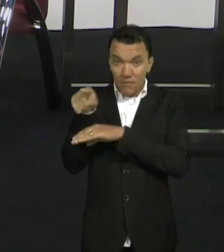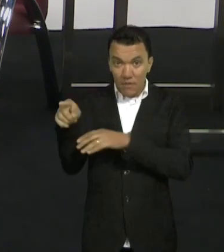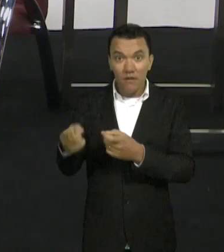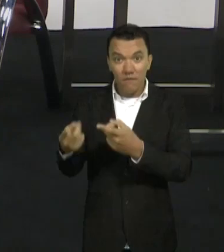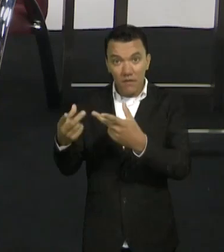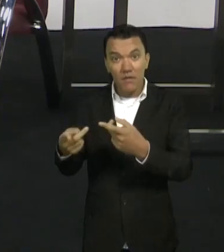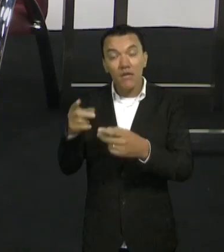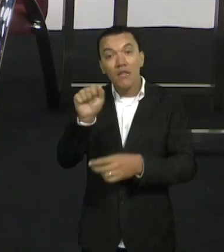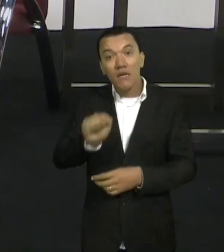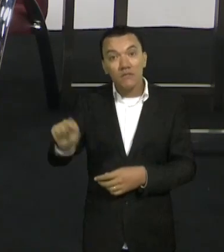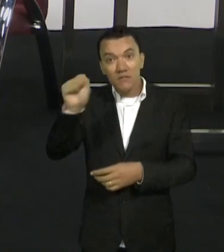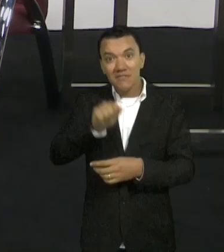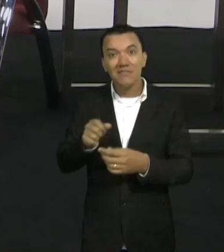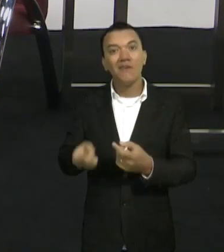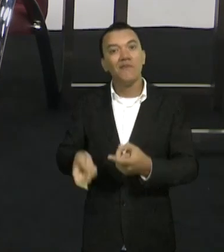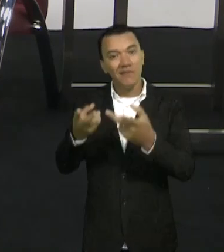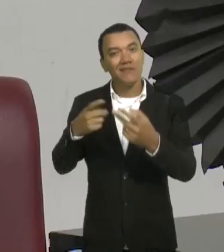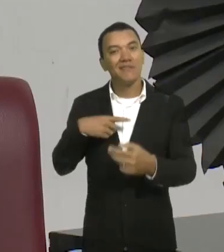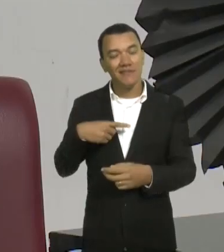associação. E